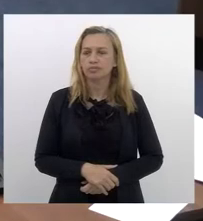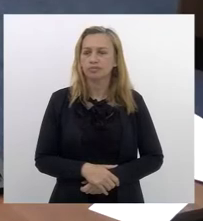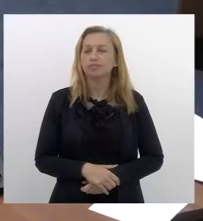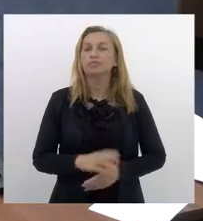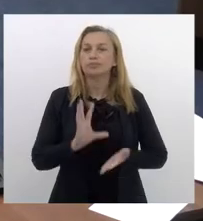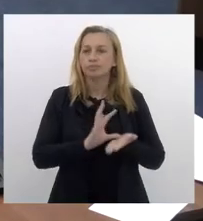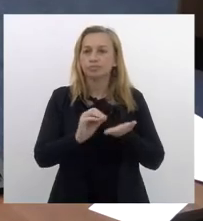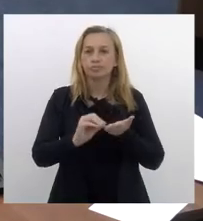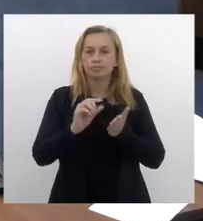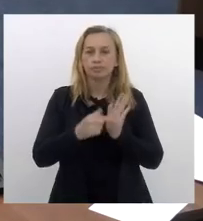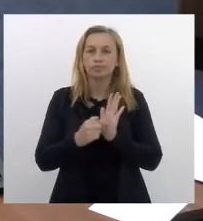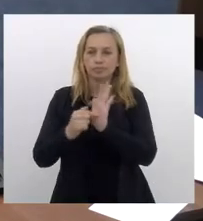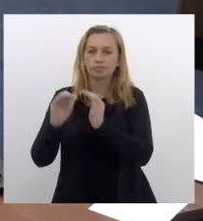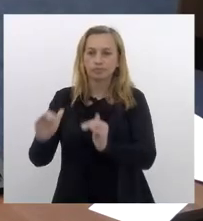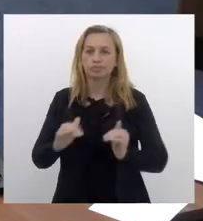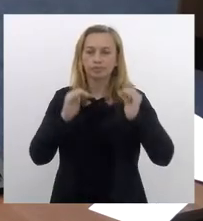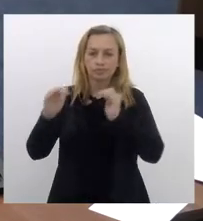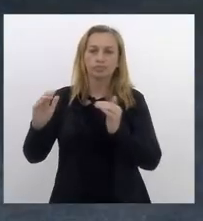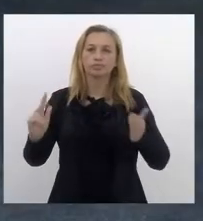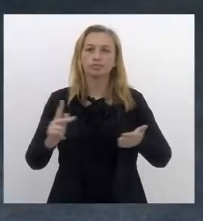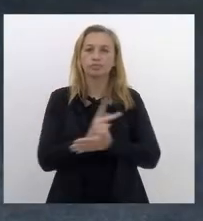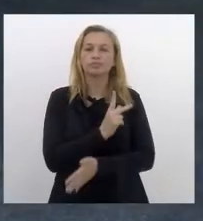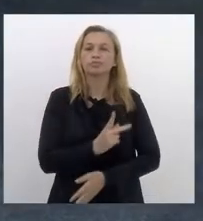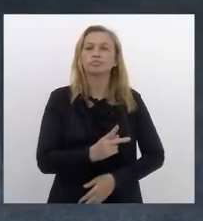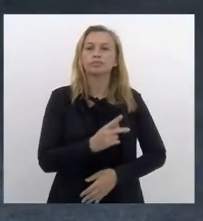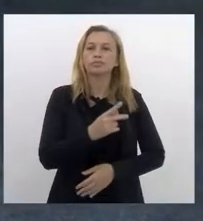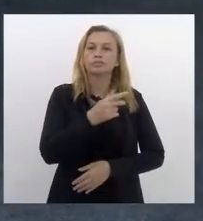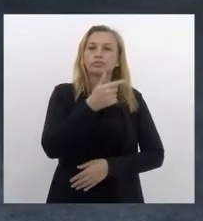A ata reflete com exatidão o ocorrido na